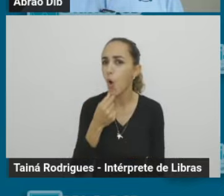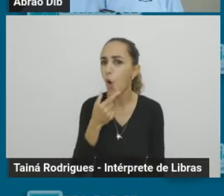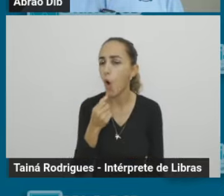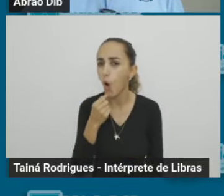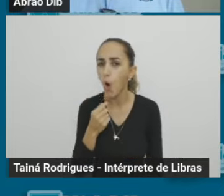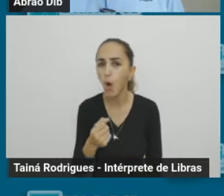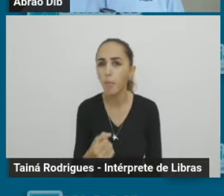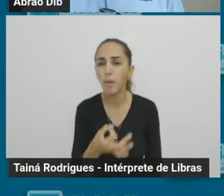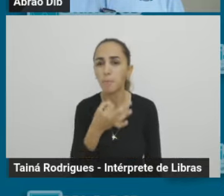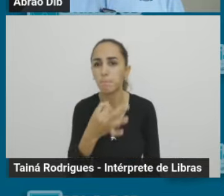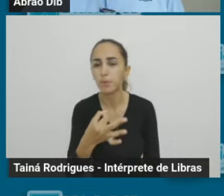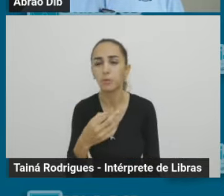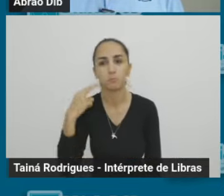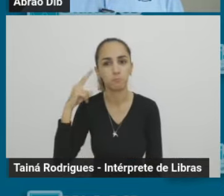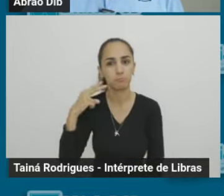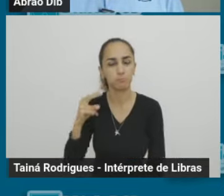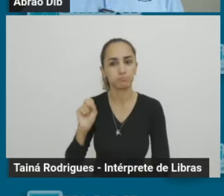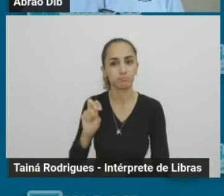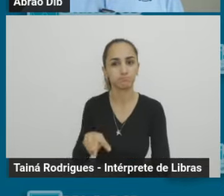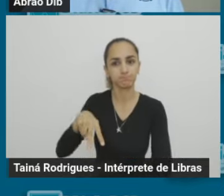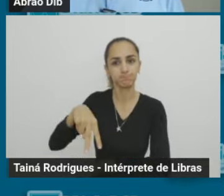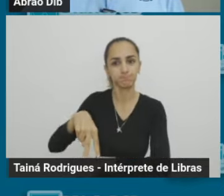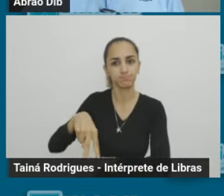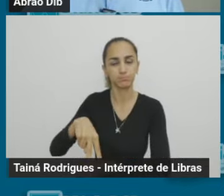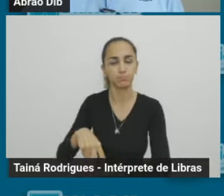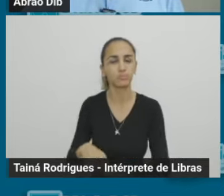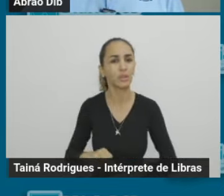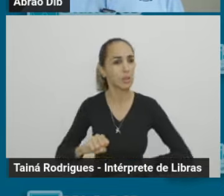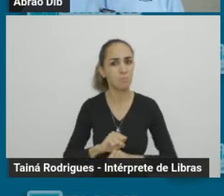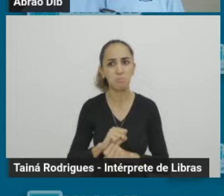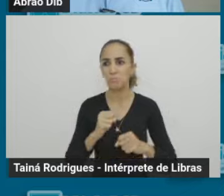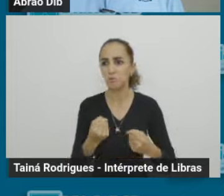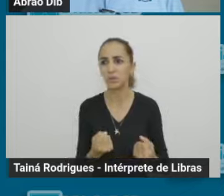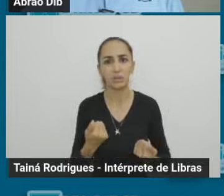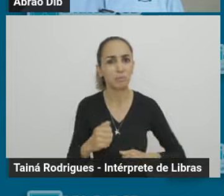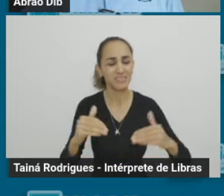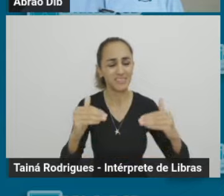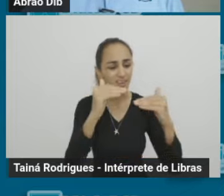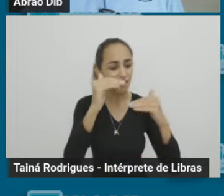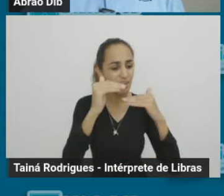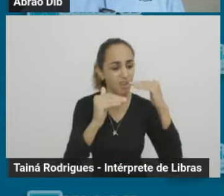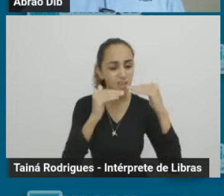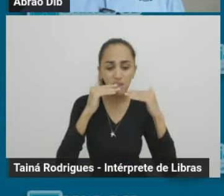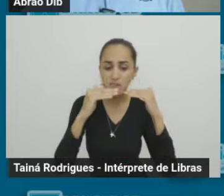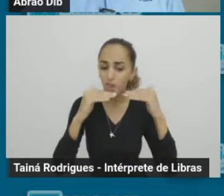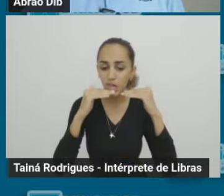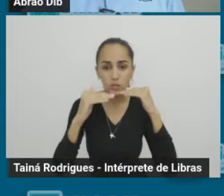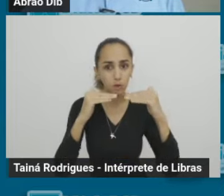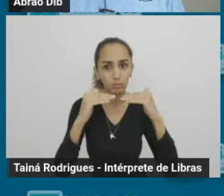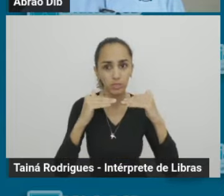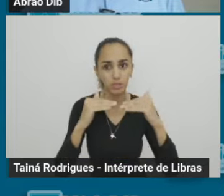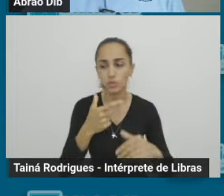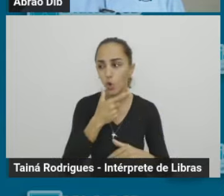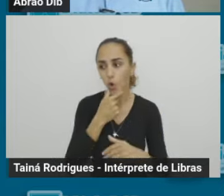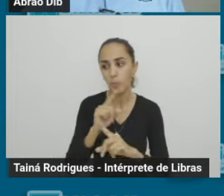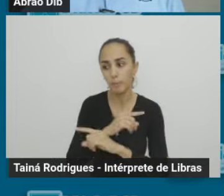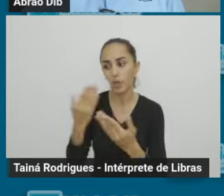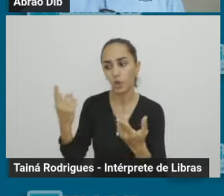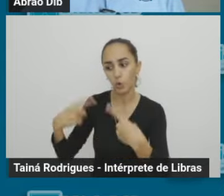ouvidos? Não é possível que isso não tenha que ter uma equiparação de igualdades. Nada contra os homens, mas a gente tem que